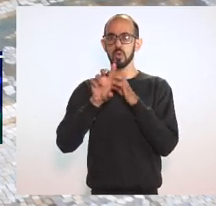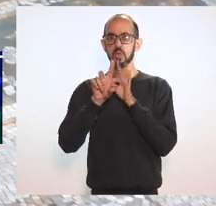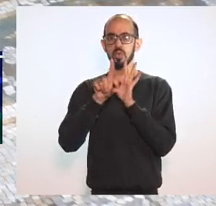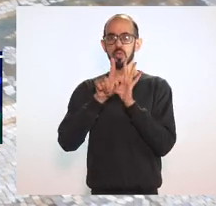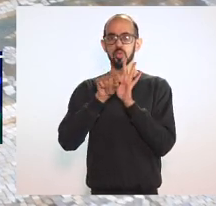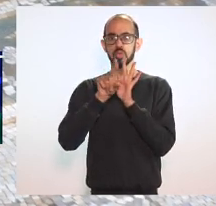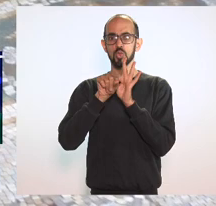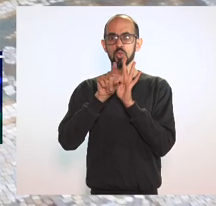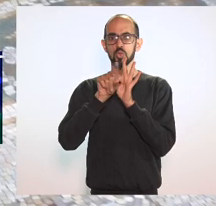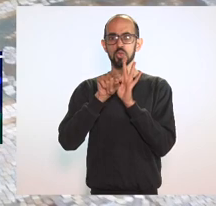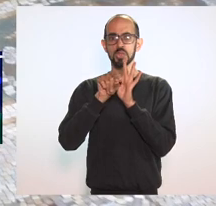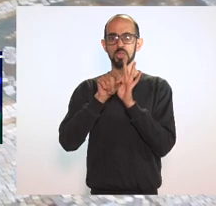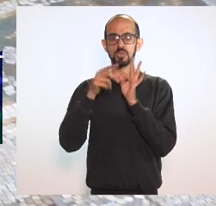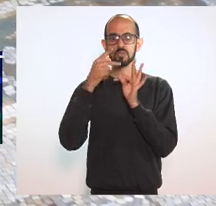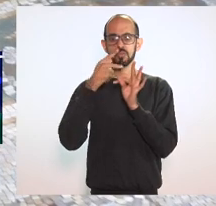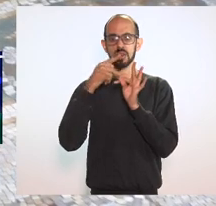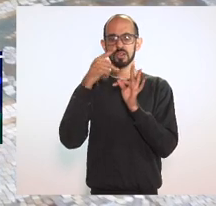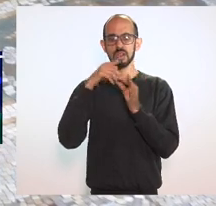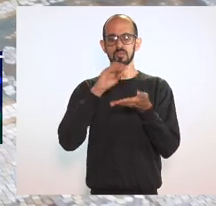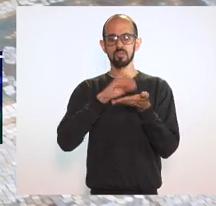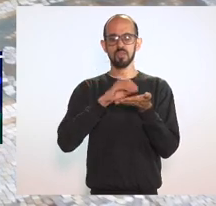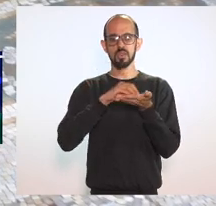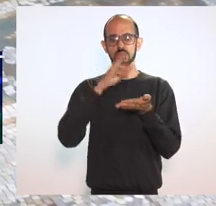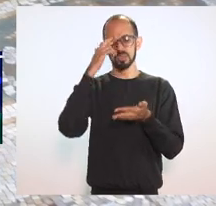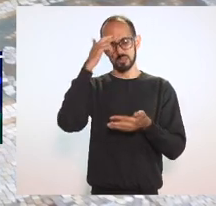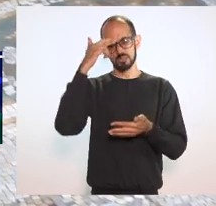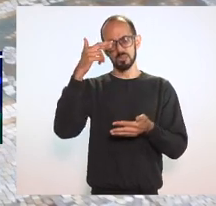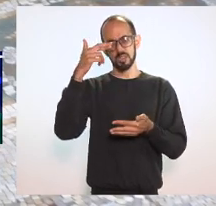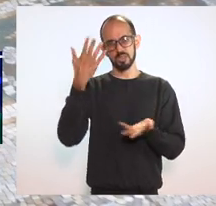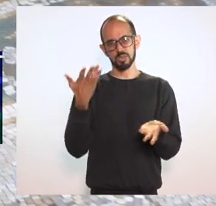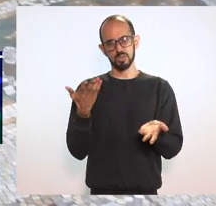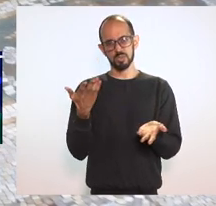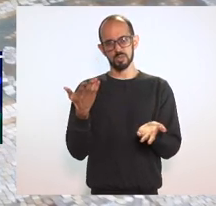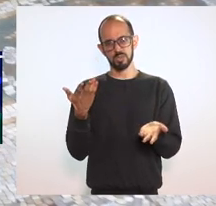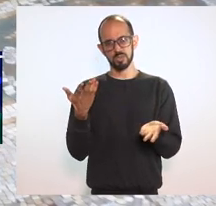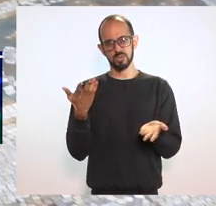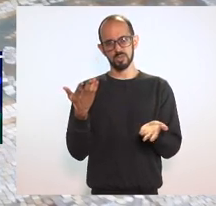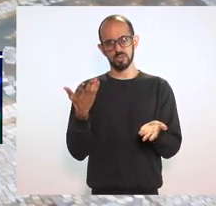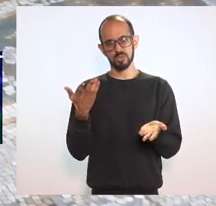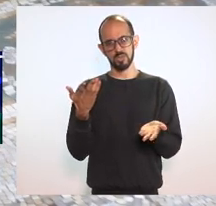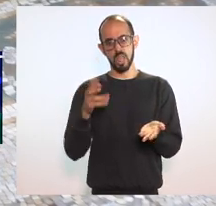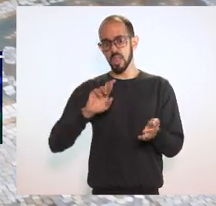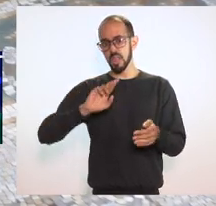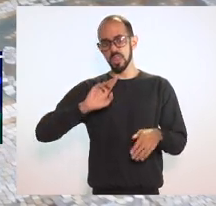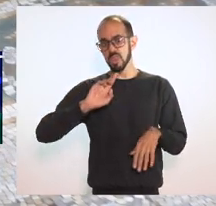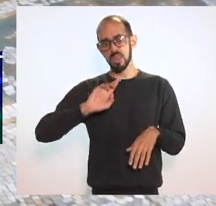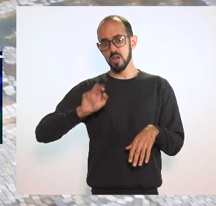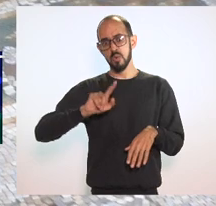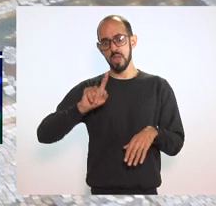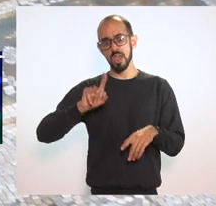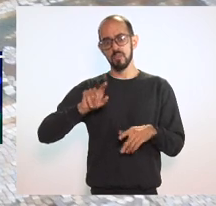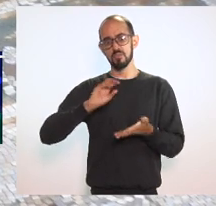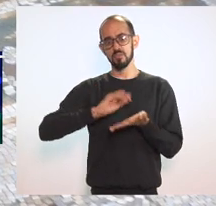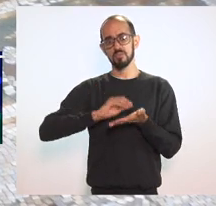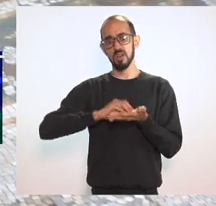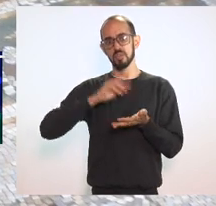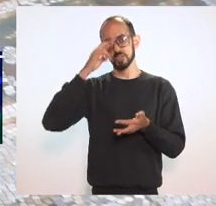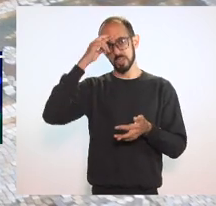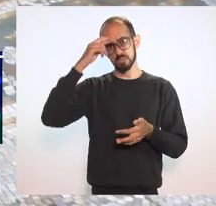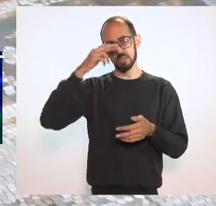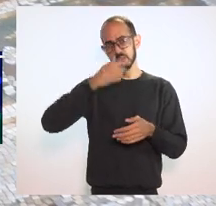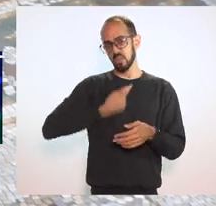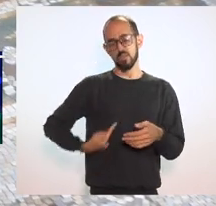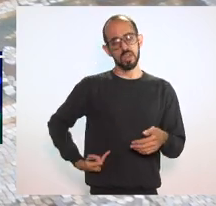é um absoluto de respeito ao Governador esse tipo de palavreado lembrando mais do que isso não de respeito o governador não é desrespeito a cadeia